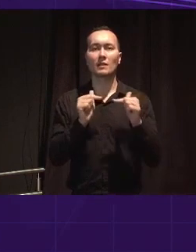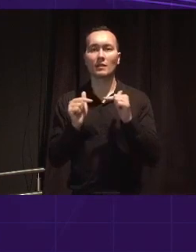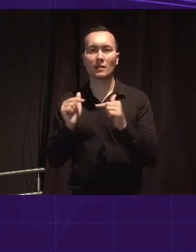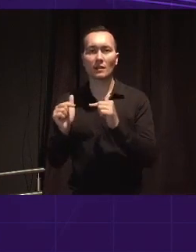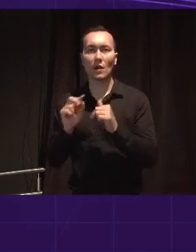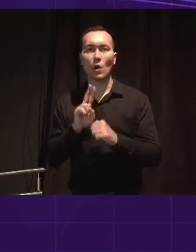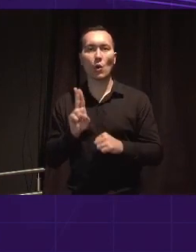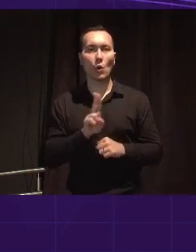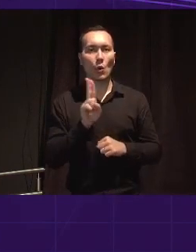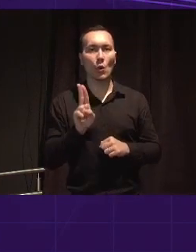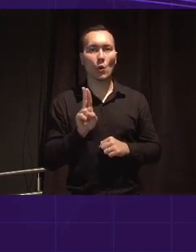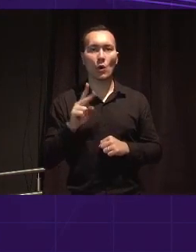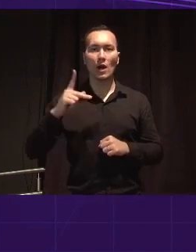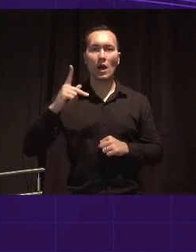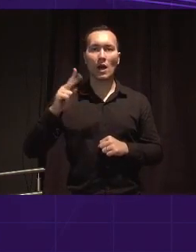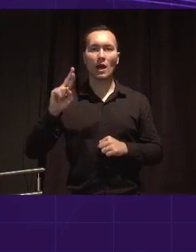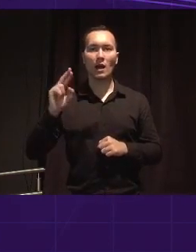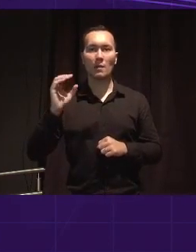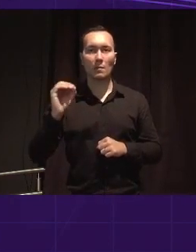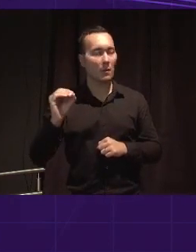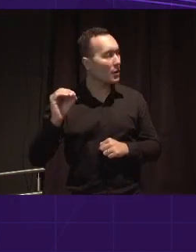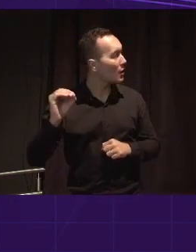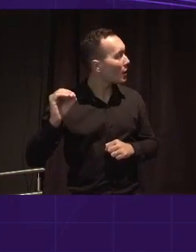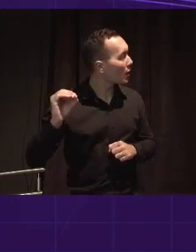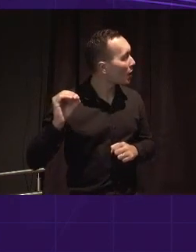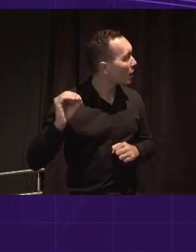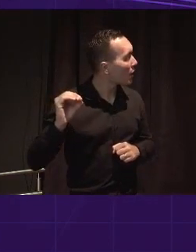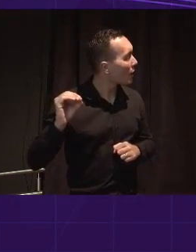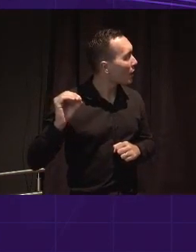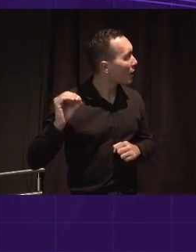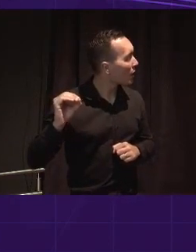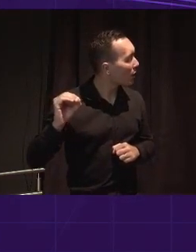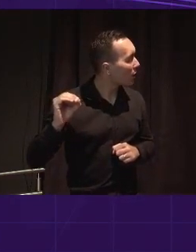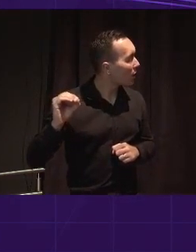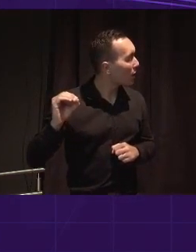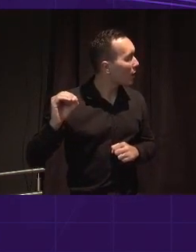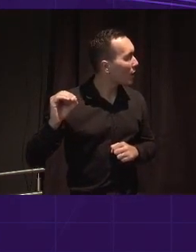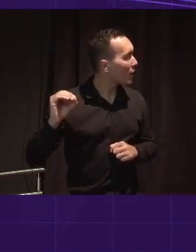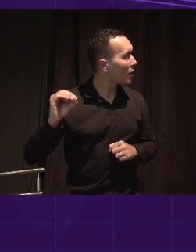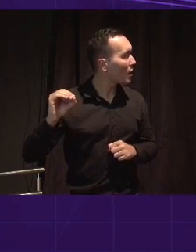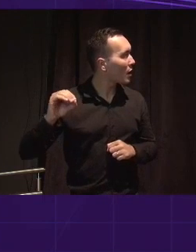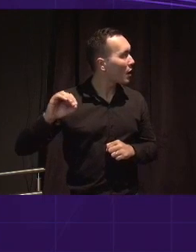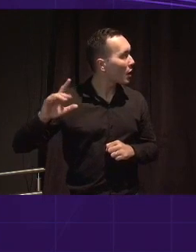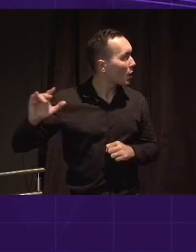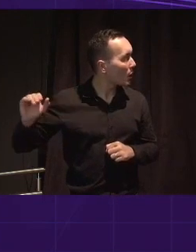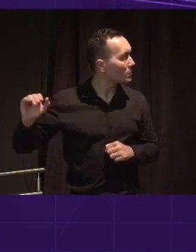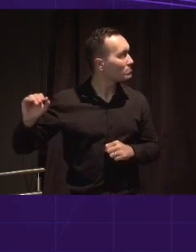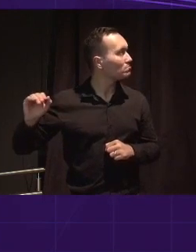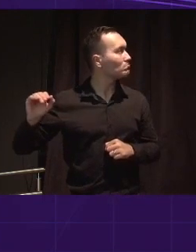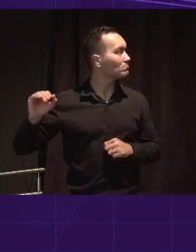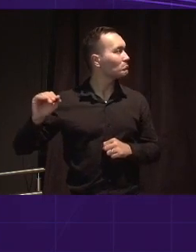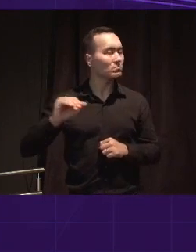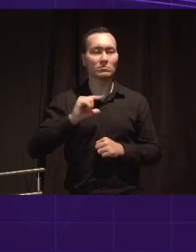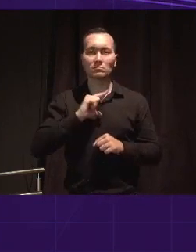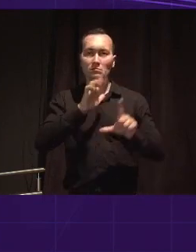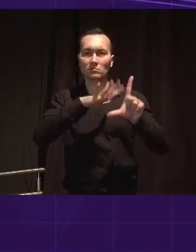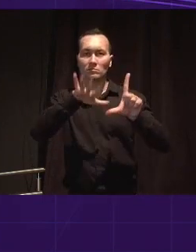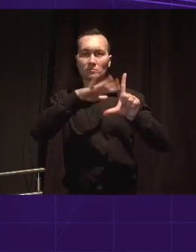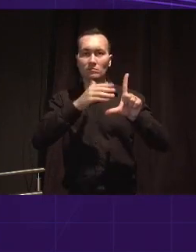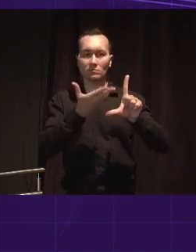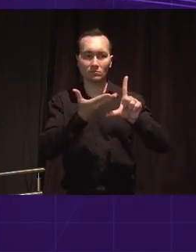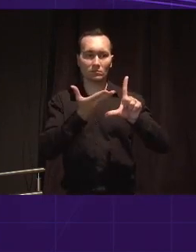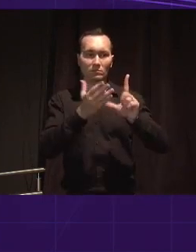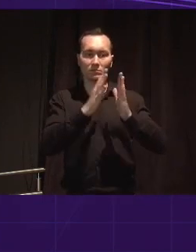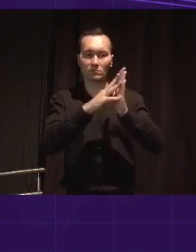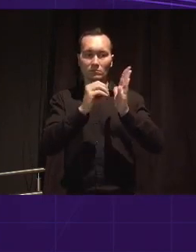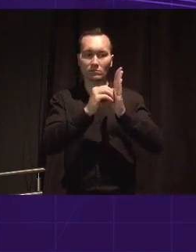na companhia, e ele começou lá nos seus bastidores, no meados do ano, e foi trabalhando e bastidores assim, né? Foi sendo feito o